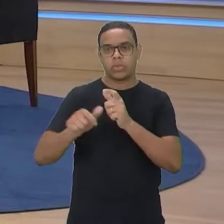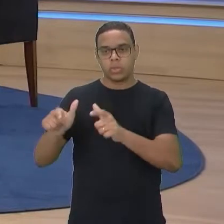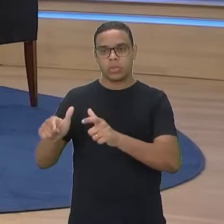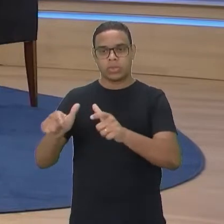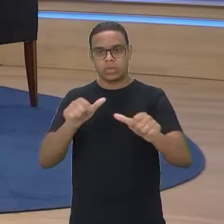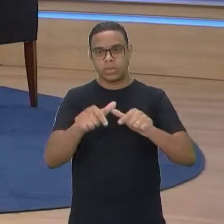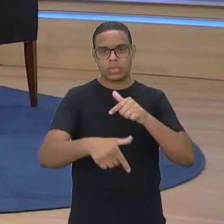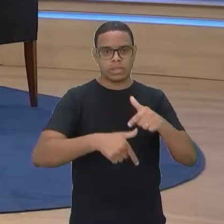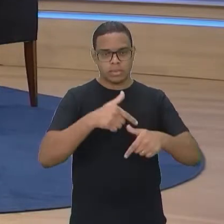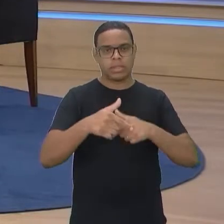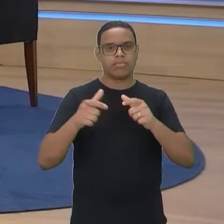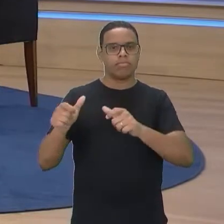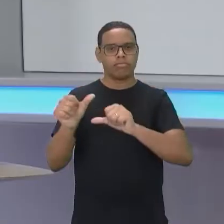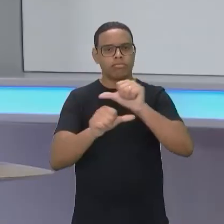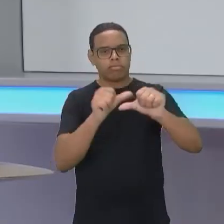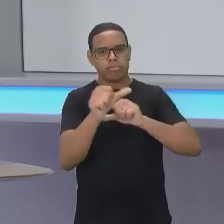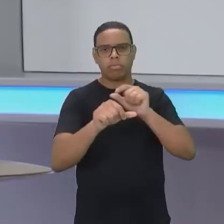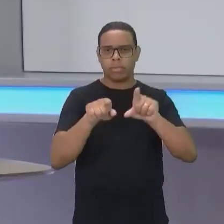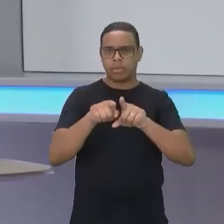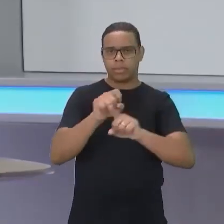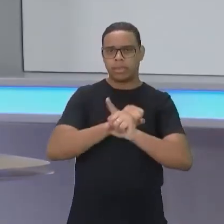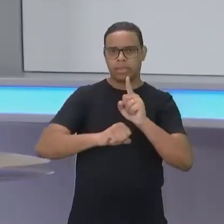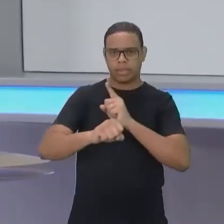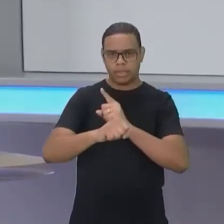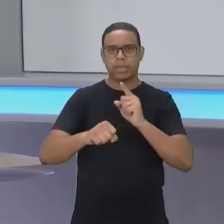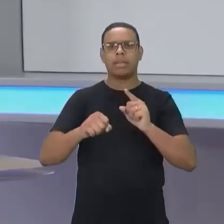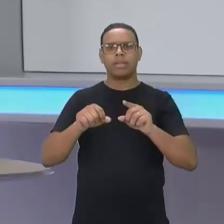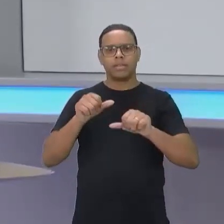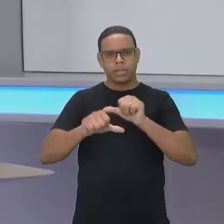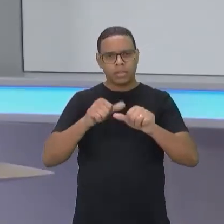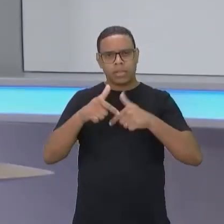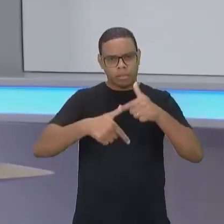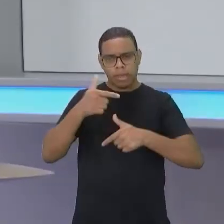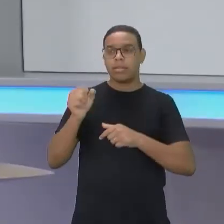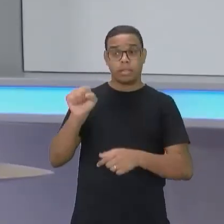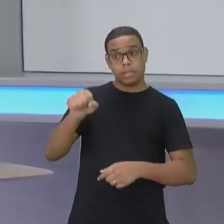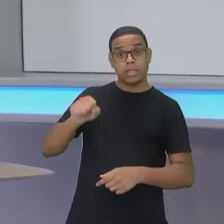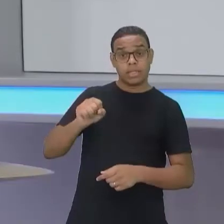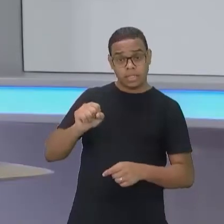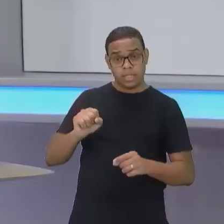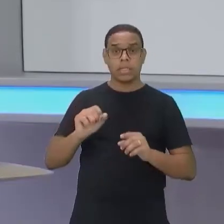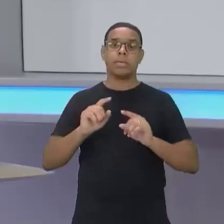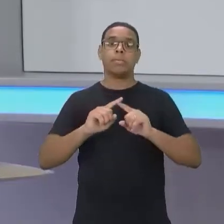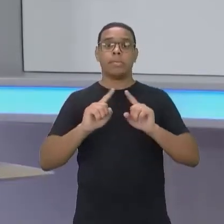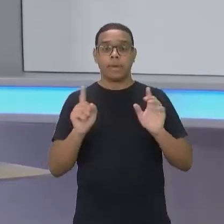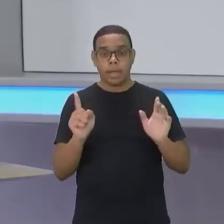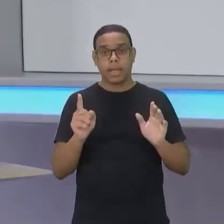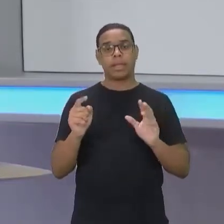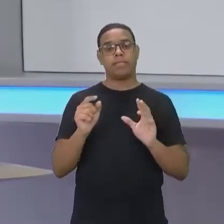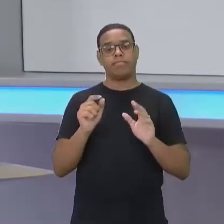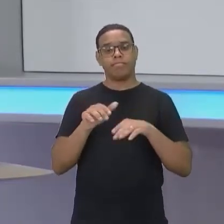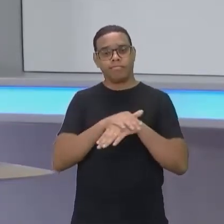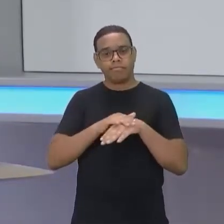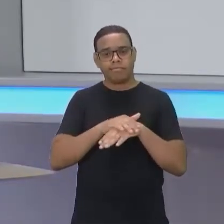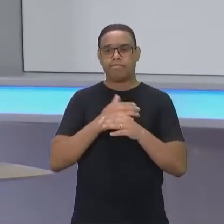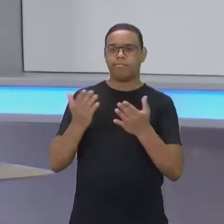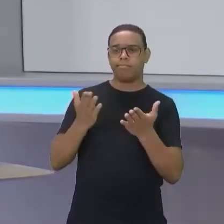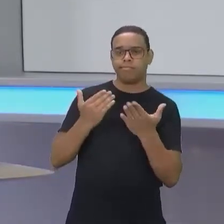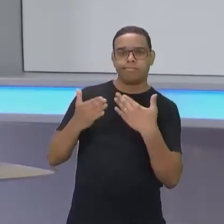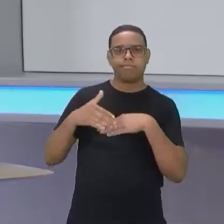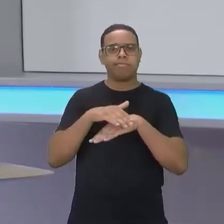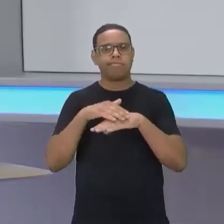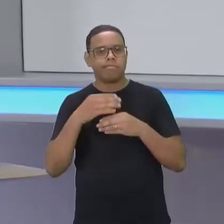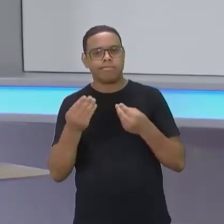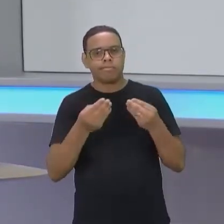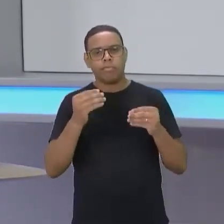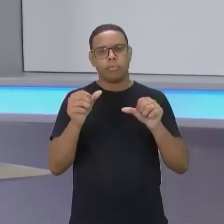do trabalho? Isso, eu estava falando disso, exatamente. Só que daí, nessa conversa toda, nessa